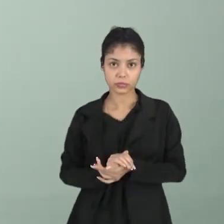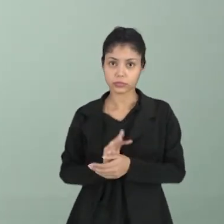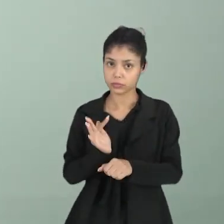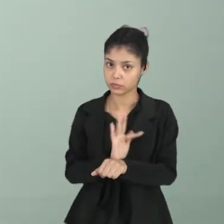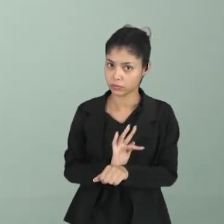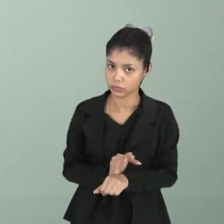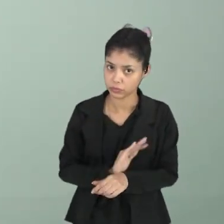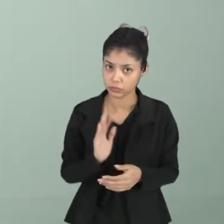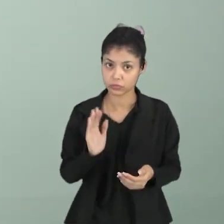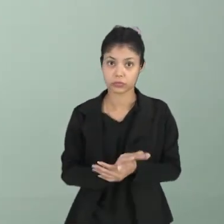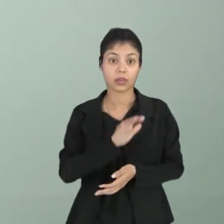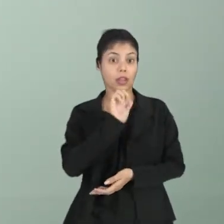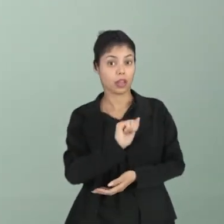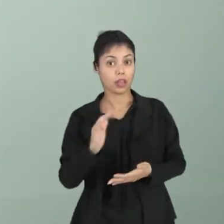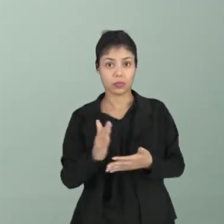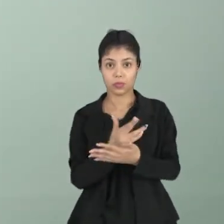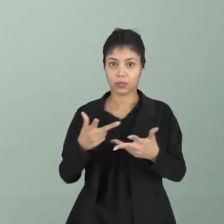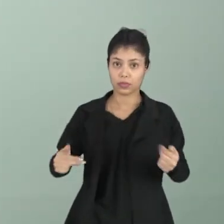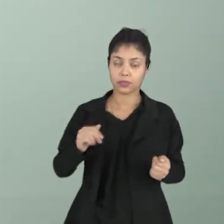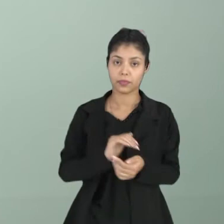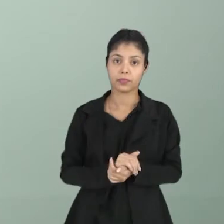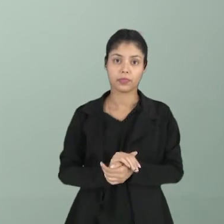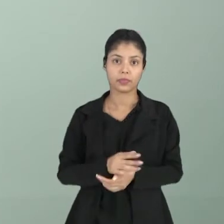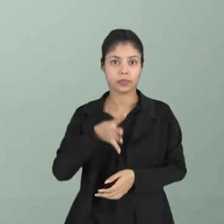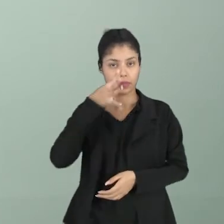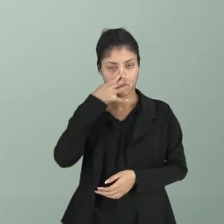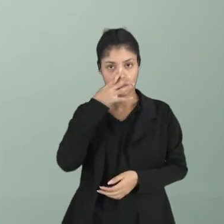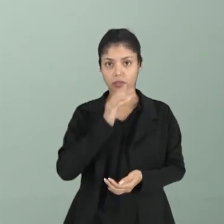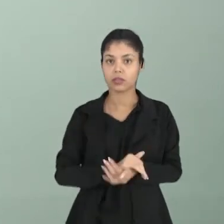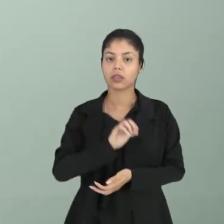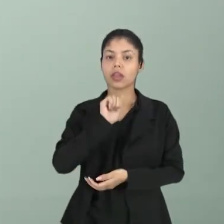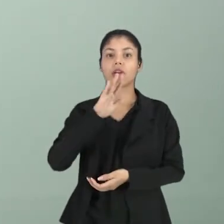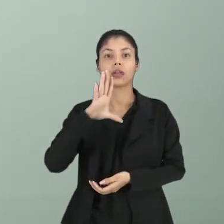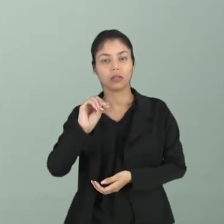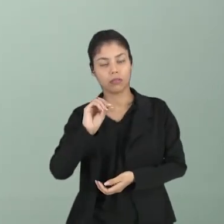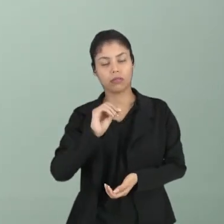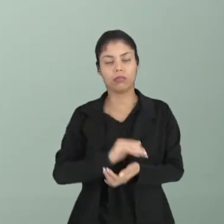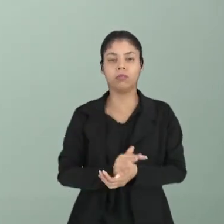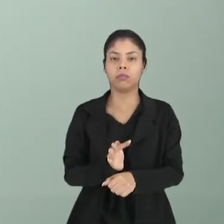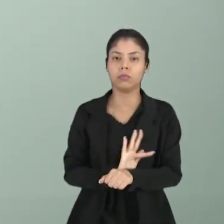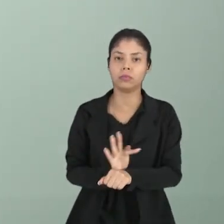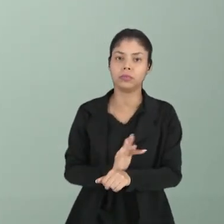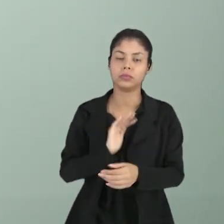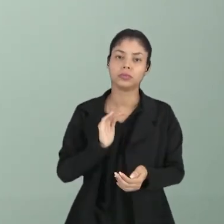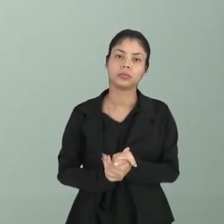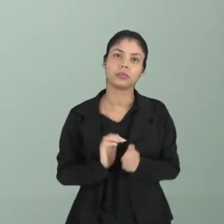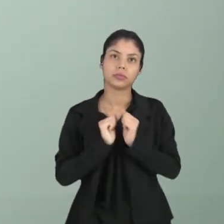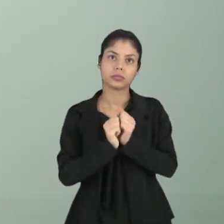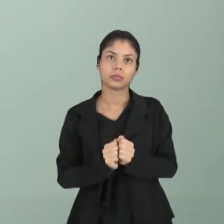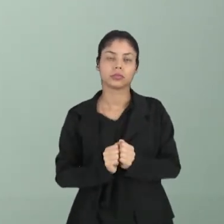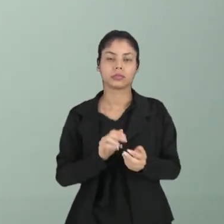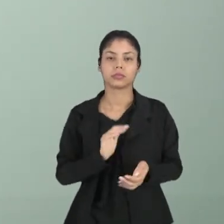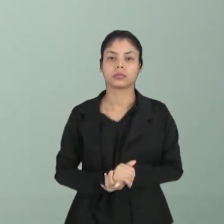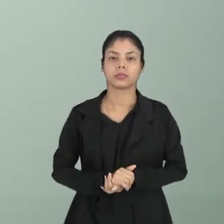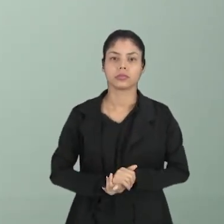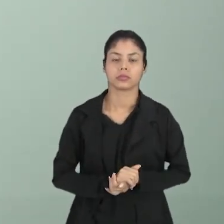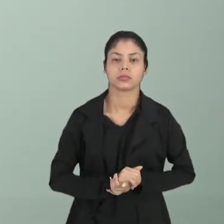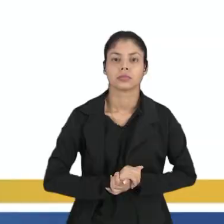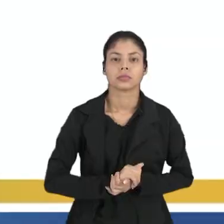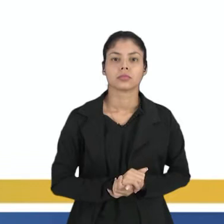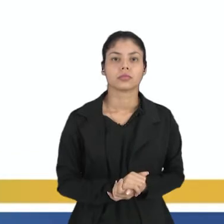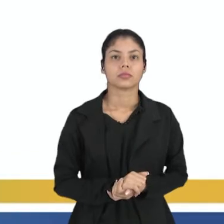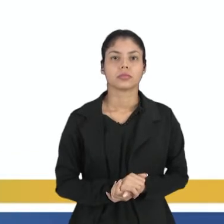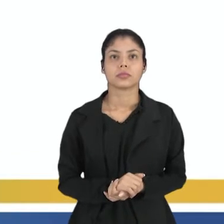assiste, assiste a alguma coisa. Então, o correto seria assistir ao filme, que eu tenho a junção da preposição mais o